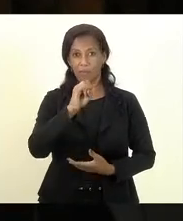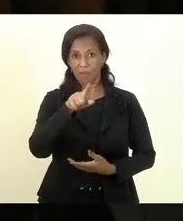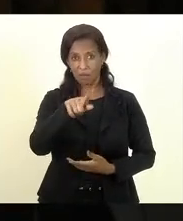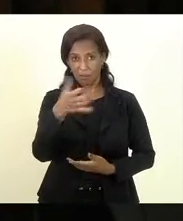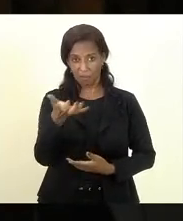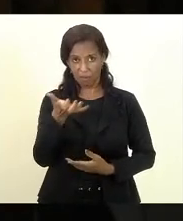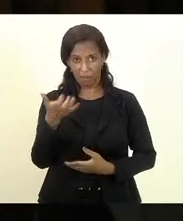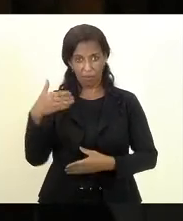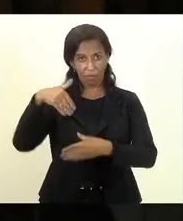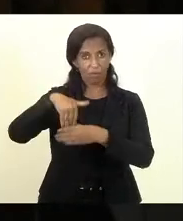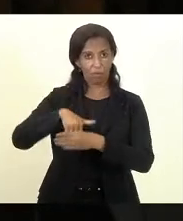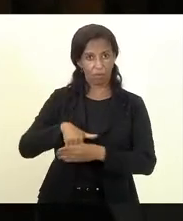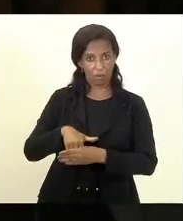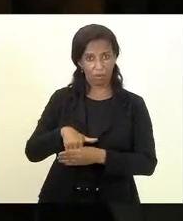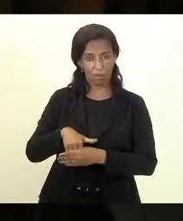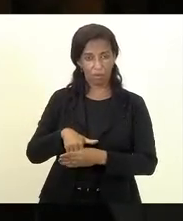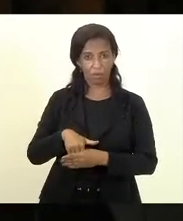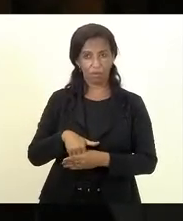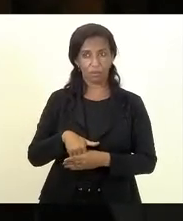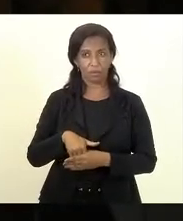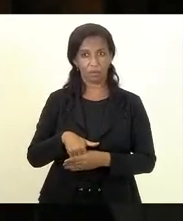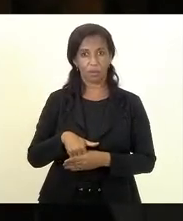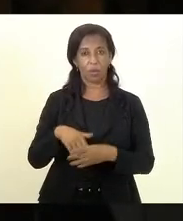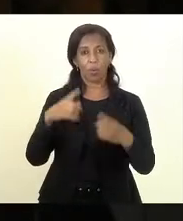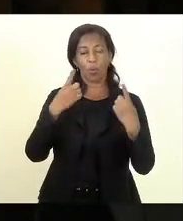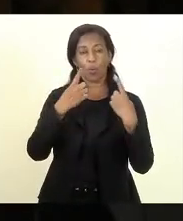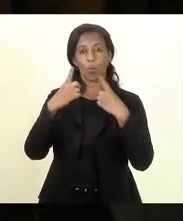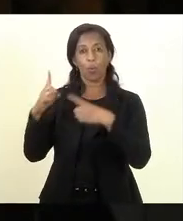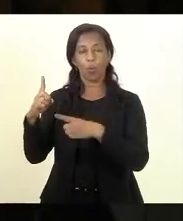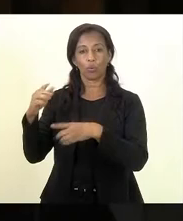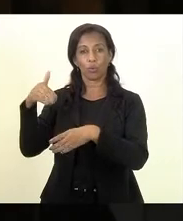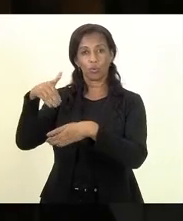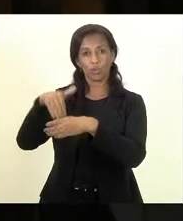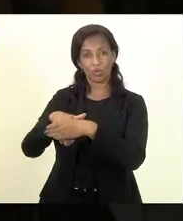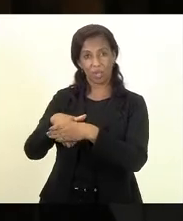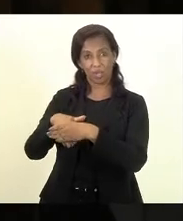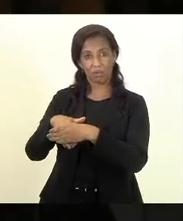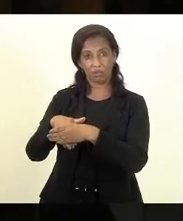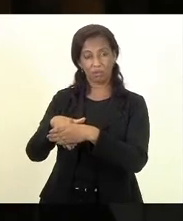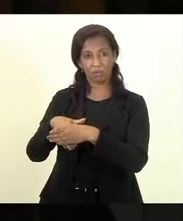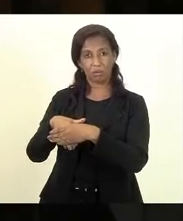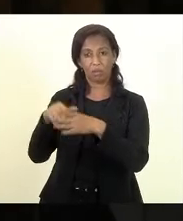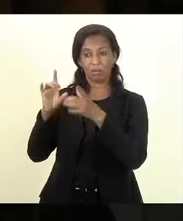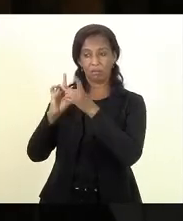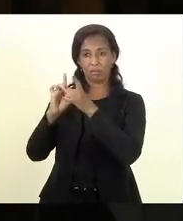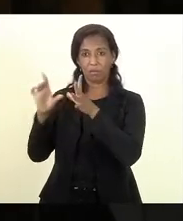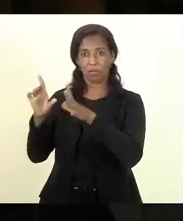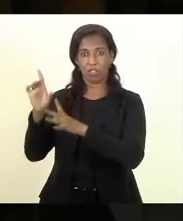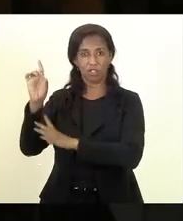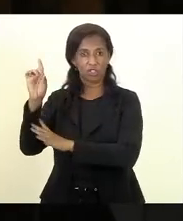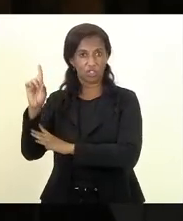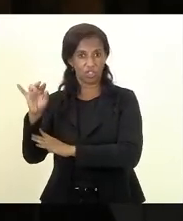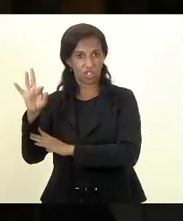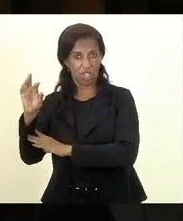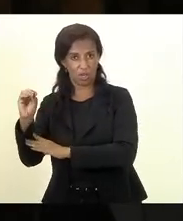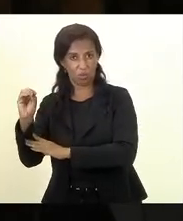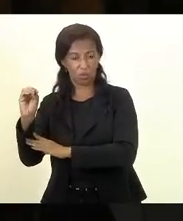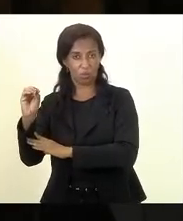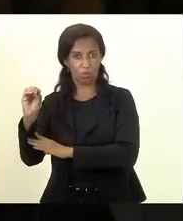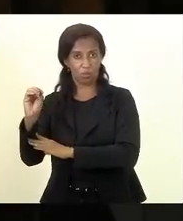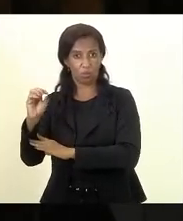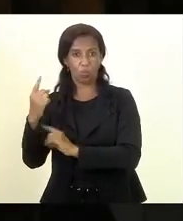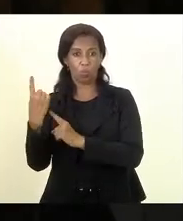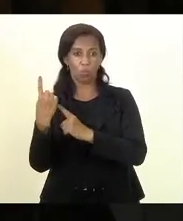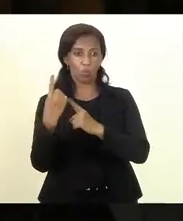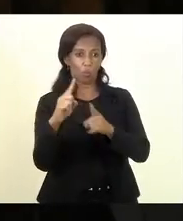votar contra o Estado Democrático de Direito, se ela quer votar contra